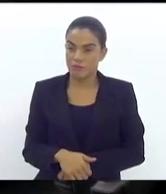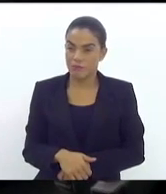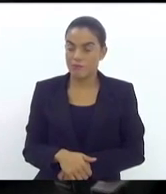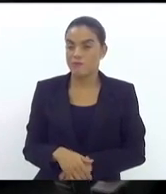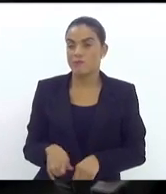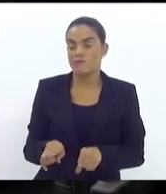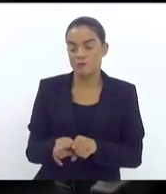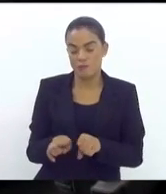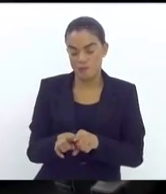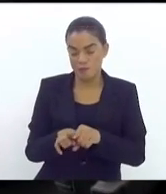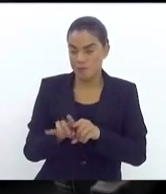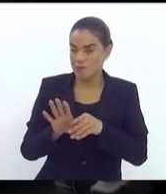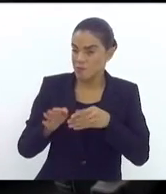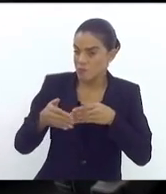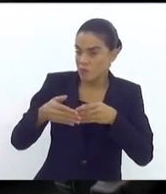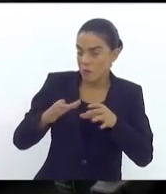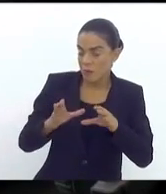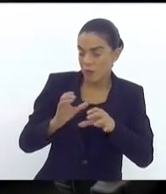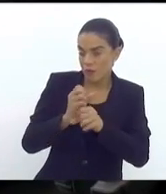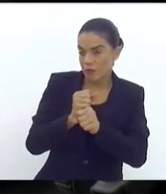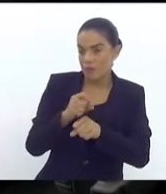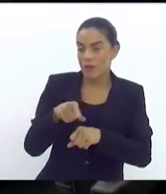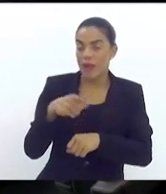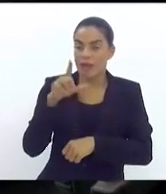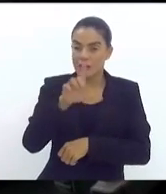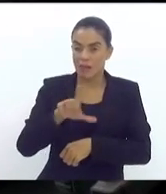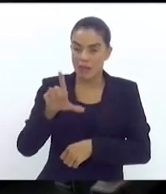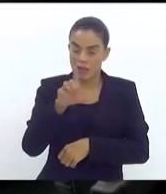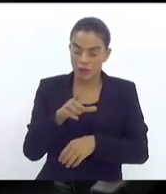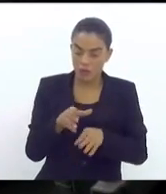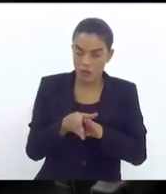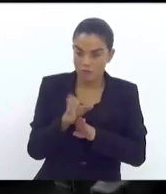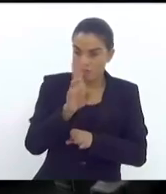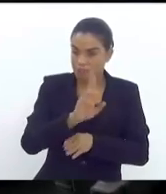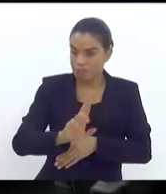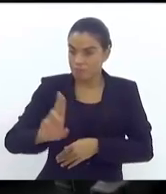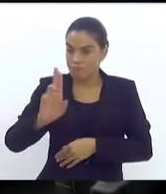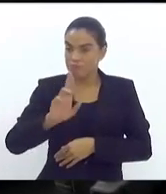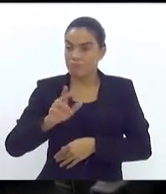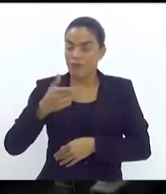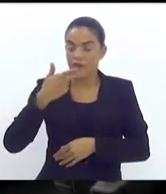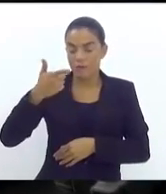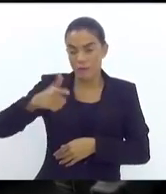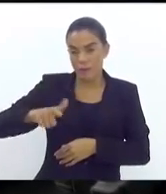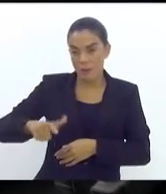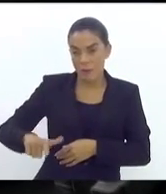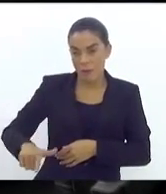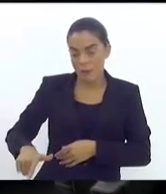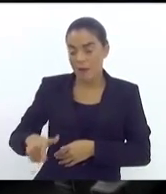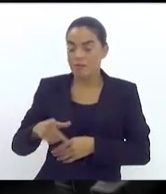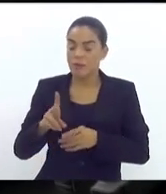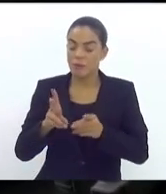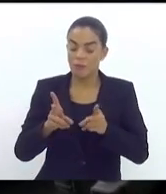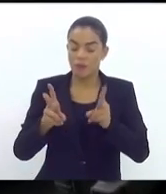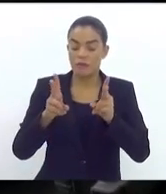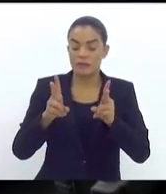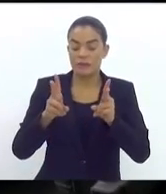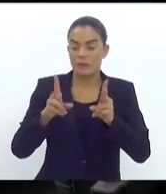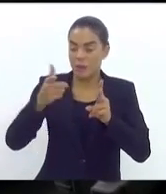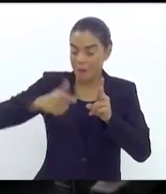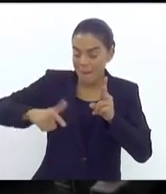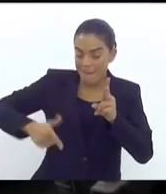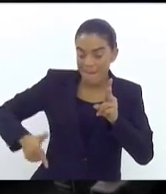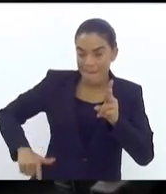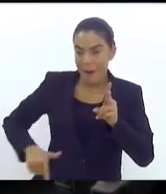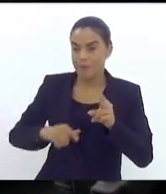Convém mencionar, por fim, o que a literatura especializada denomina de repetibilidade do reconhecimento de pessoas, portanto, o caráter cognitivo de